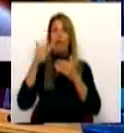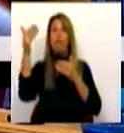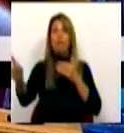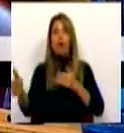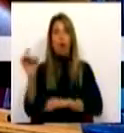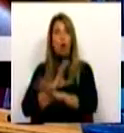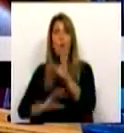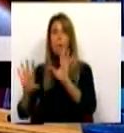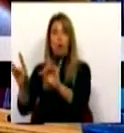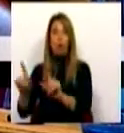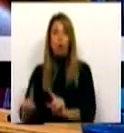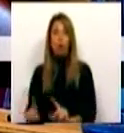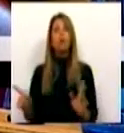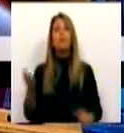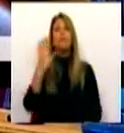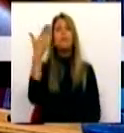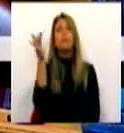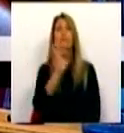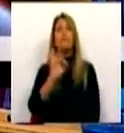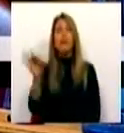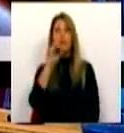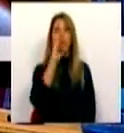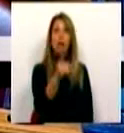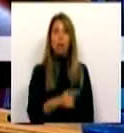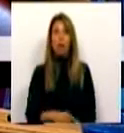particularmente em França e na Alemanha.